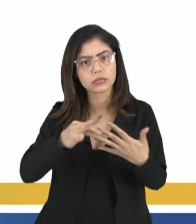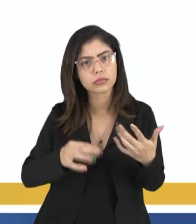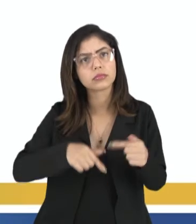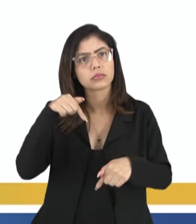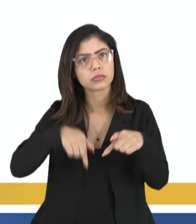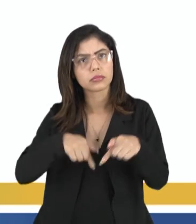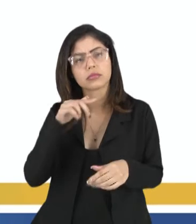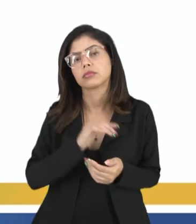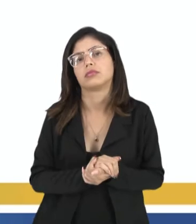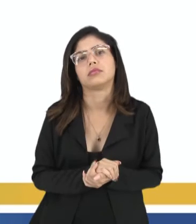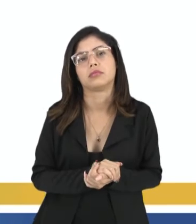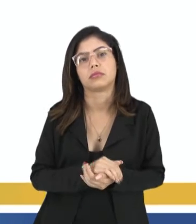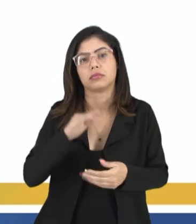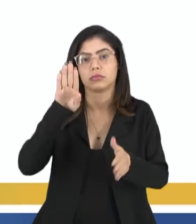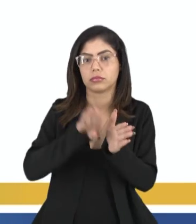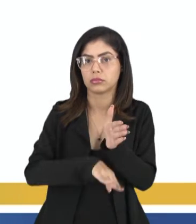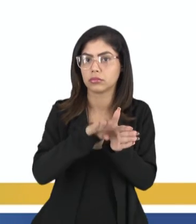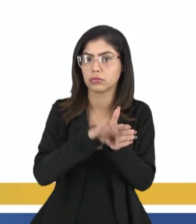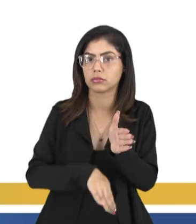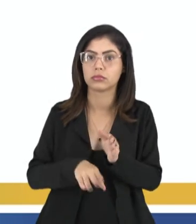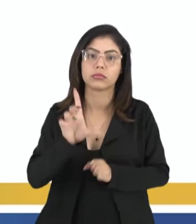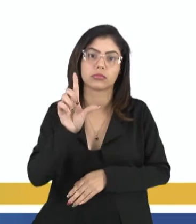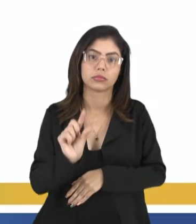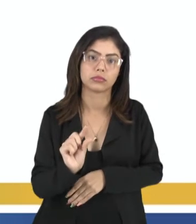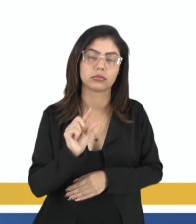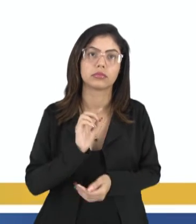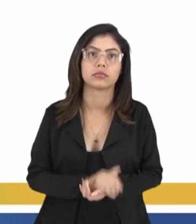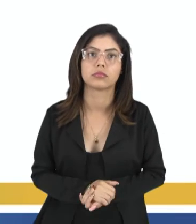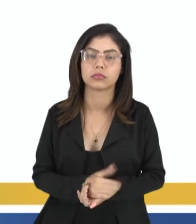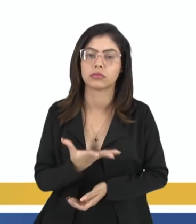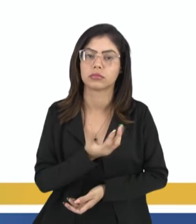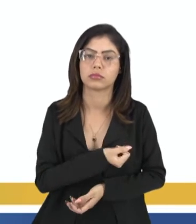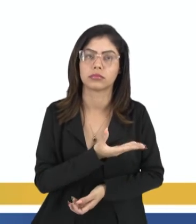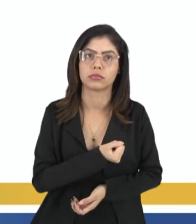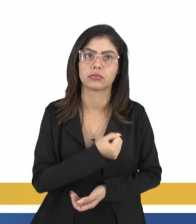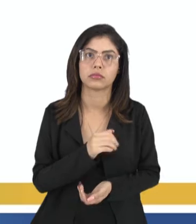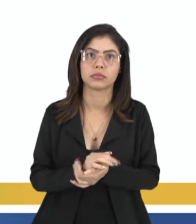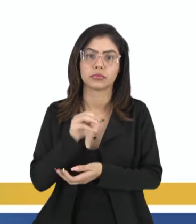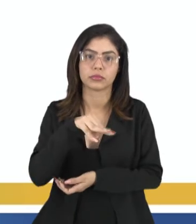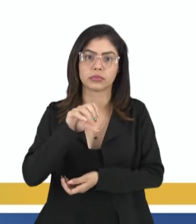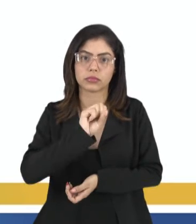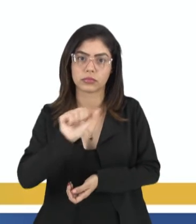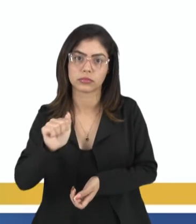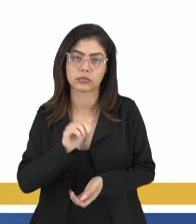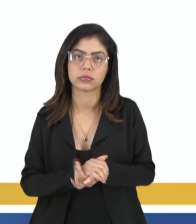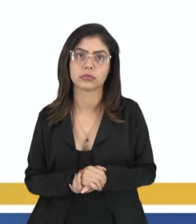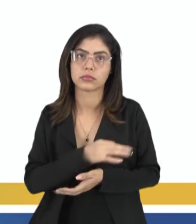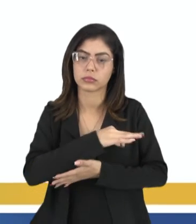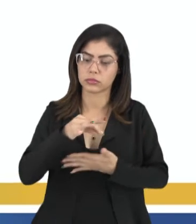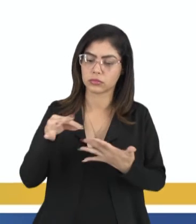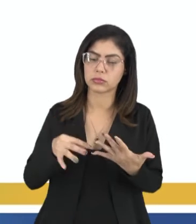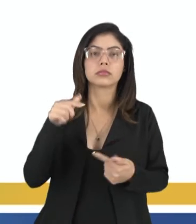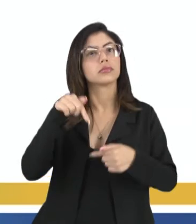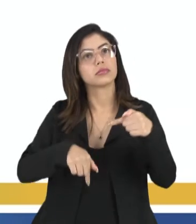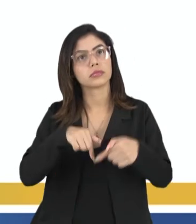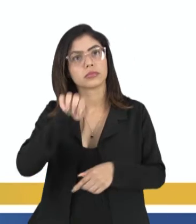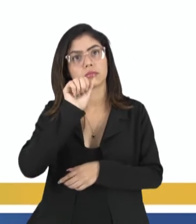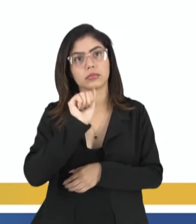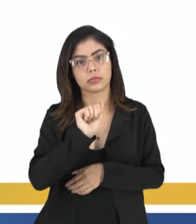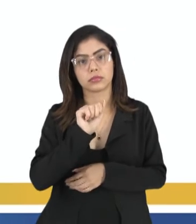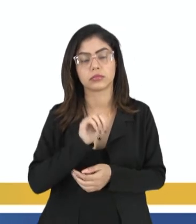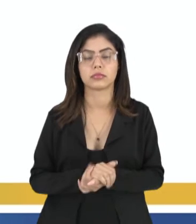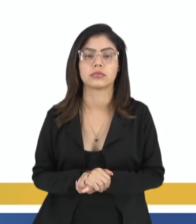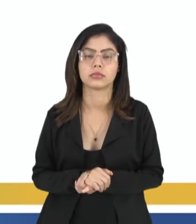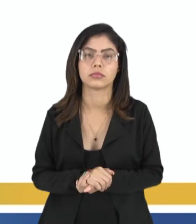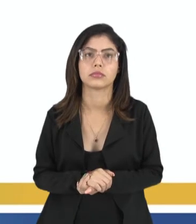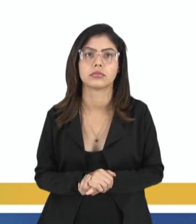Pela subtração. Eu diminuo o número de massa do meu elemento químico, do meu átomo, desse elemento